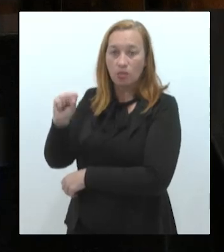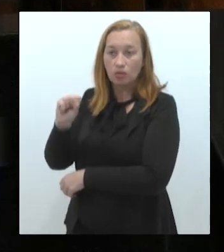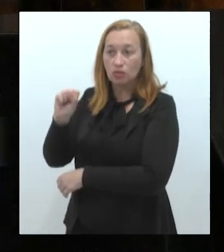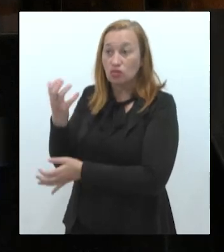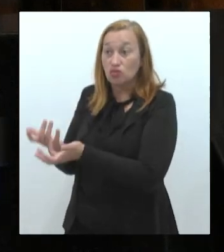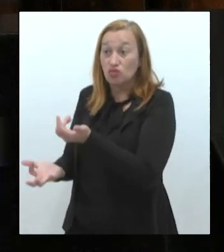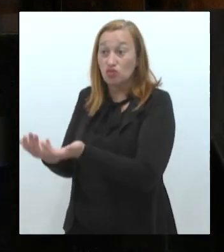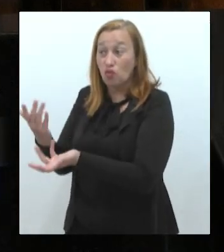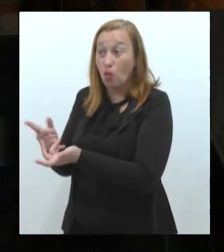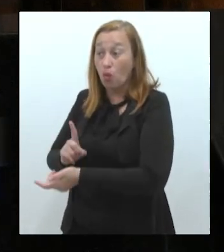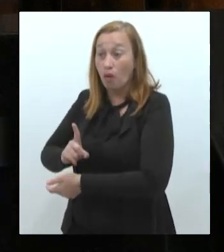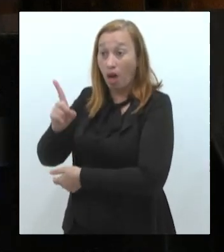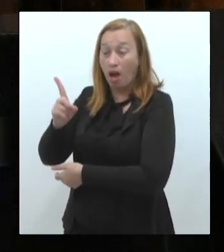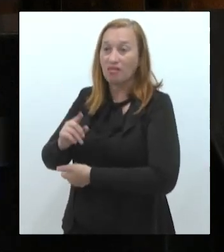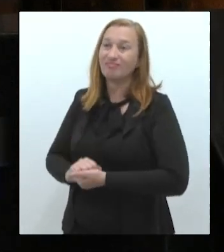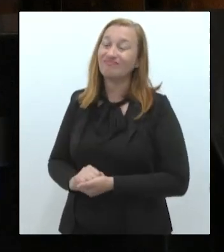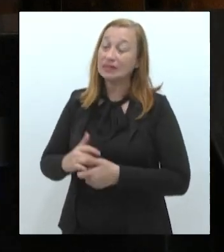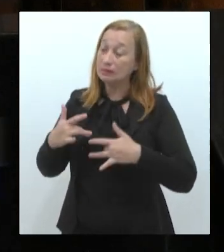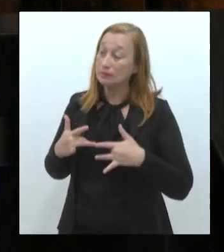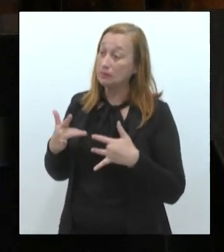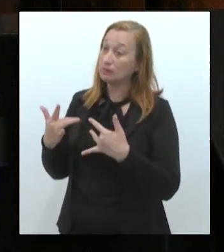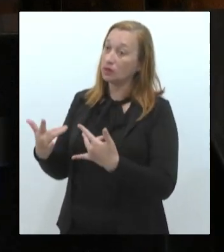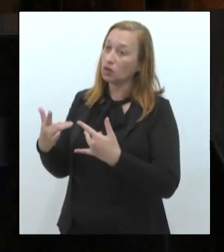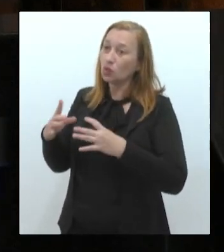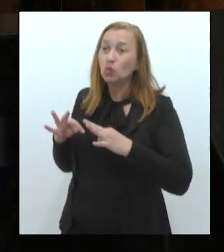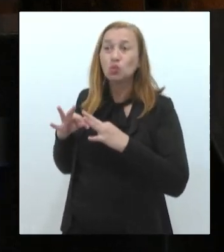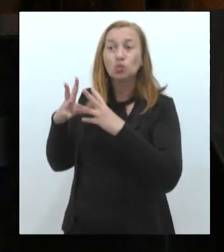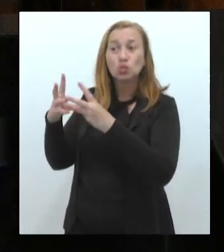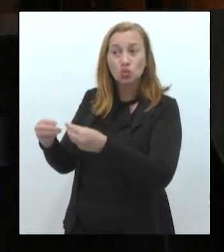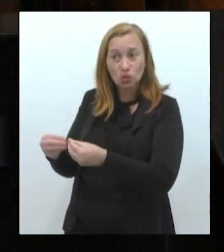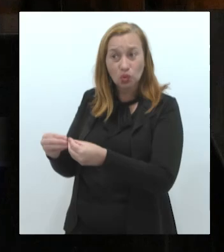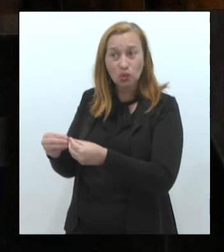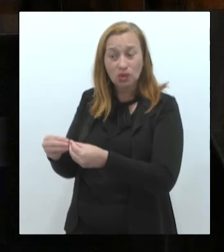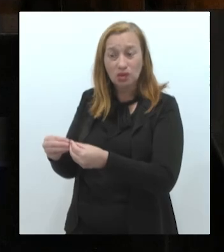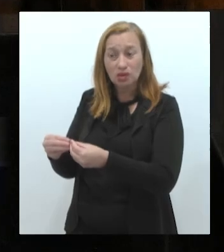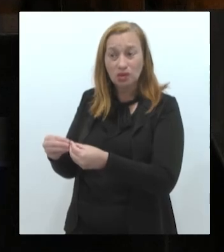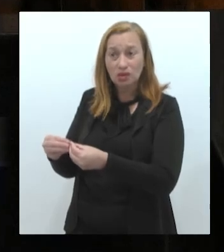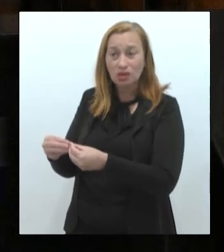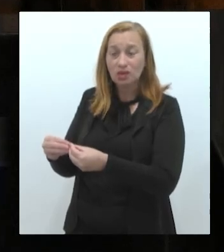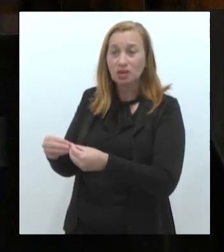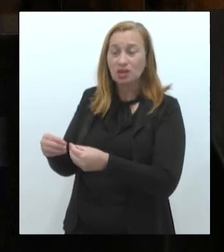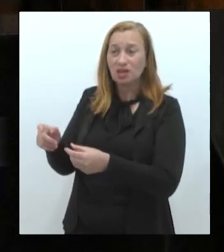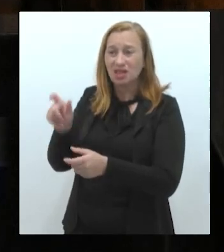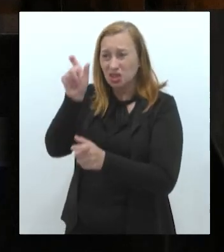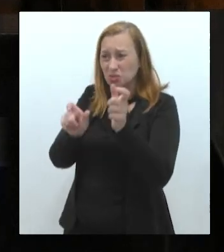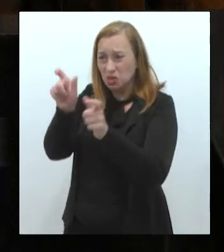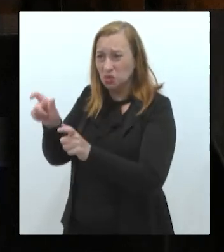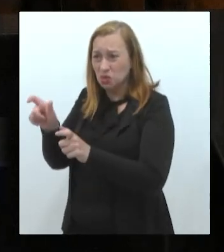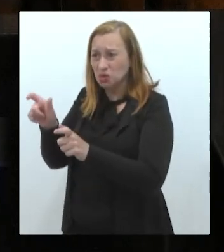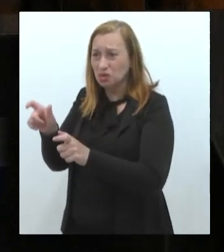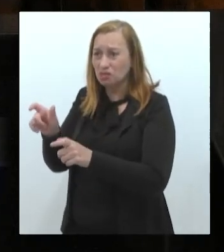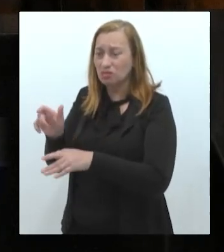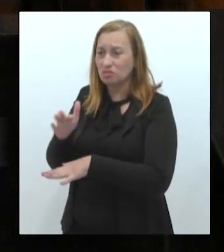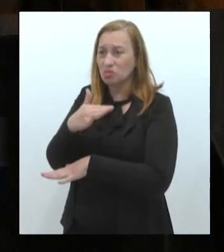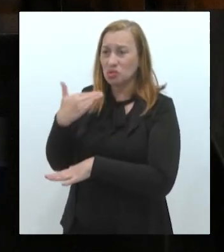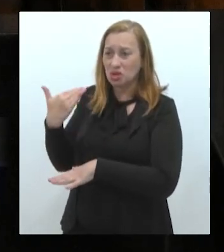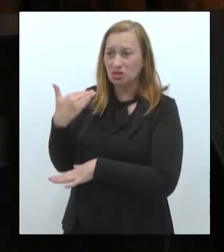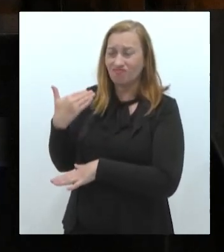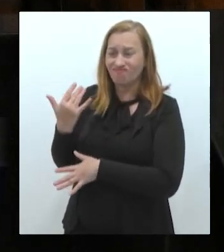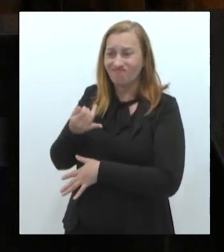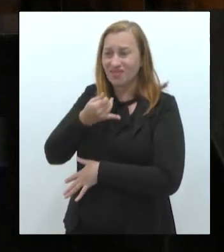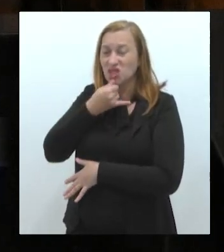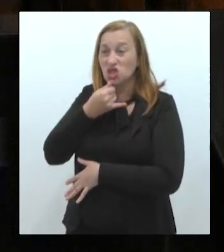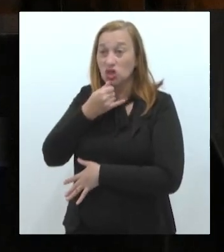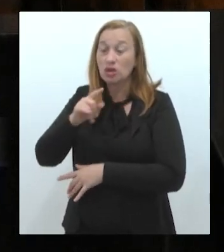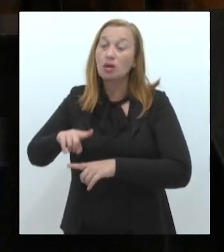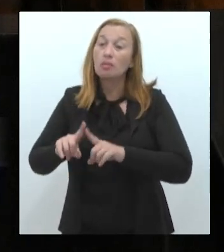que a gente é absolutamente solidário com todos os vitimados, uma grande tragédia. E na